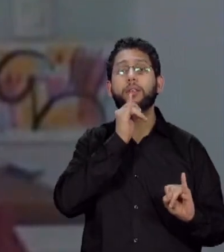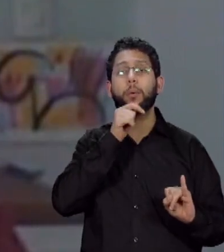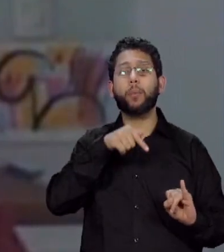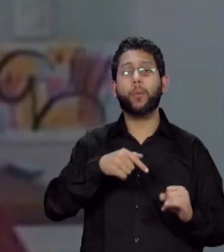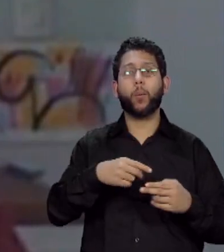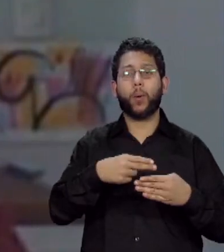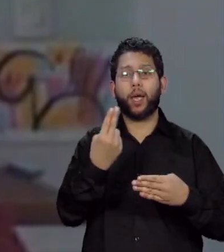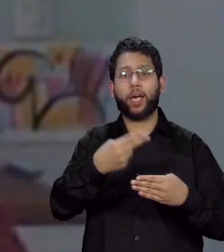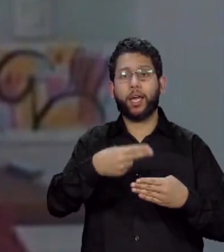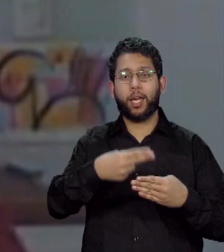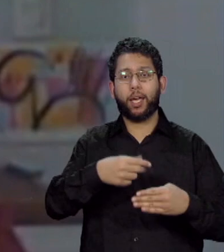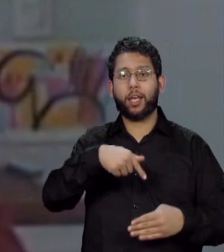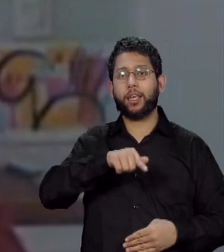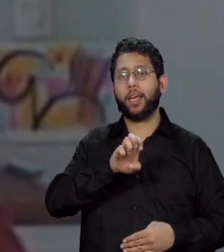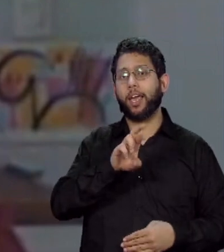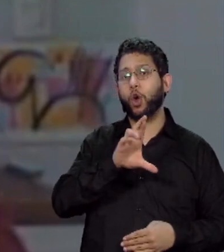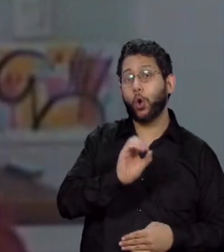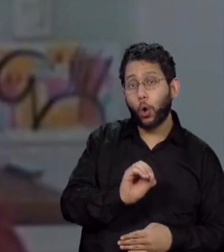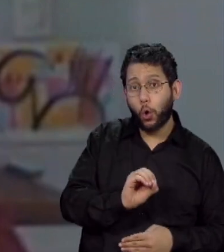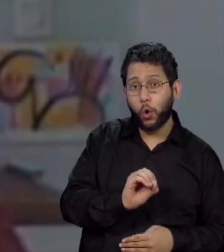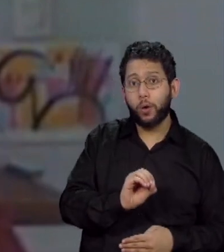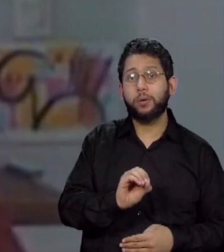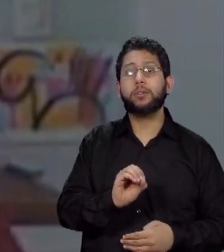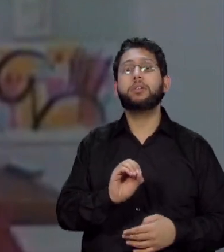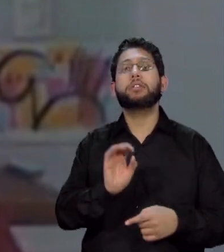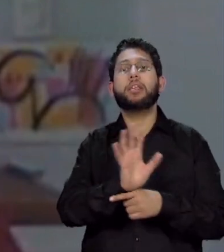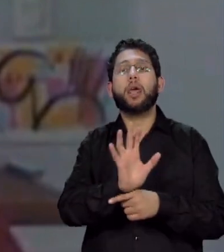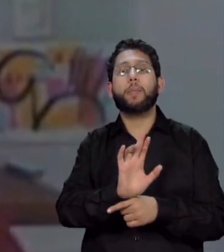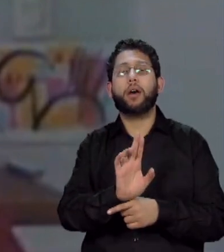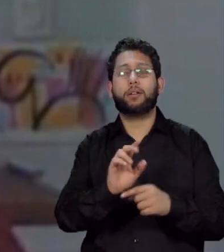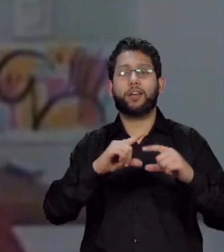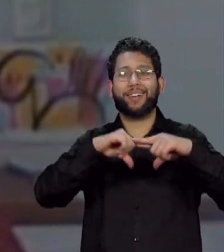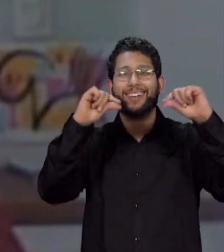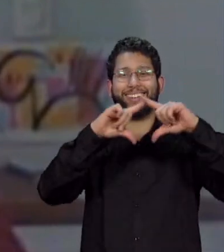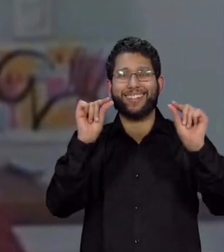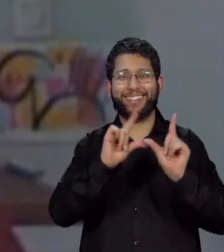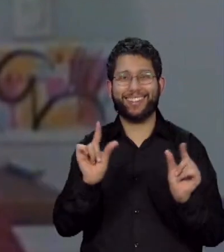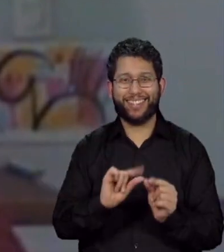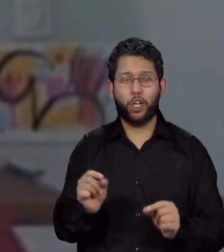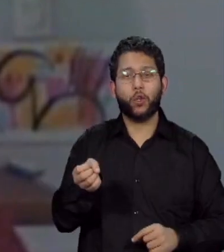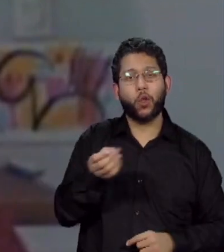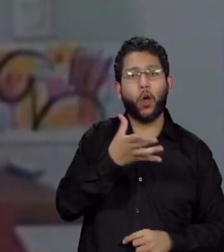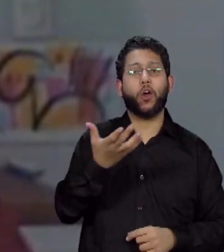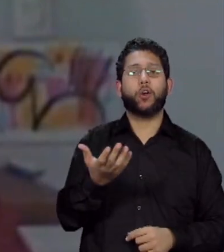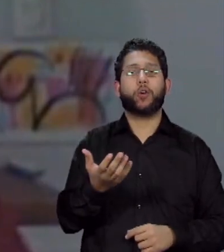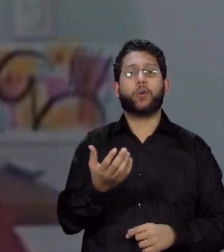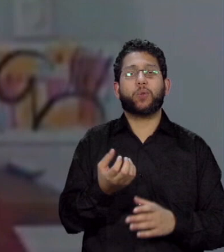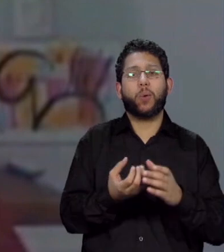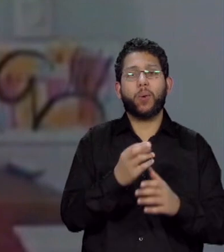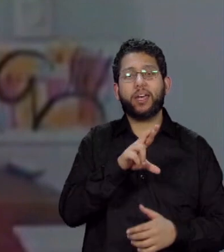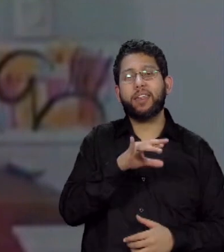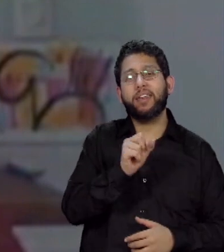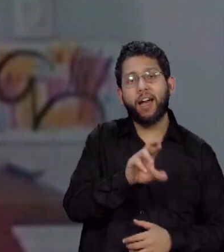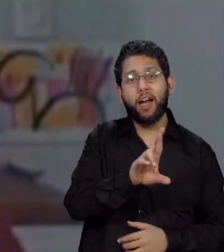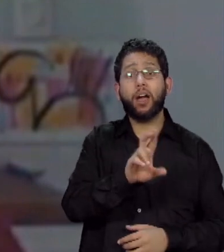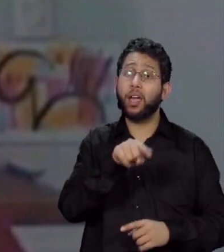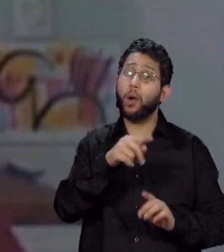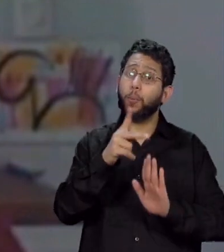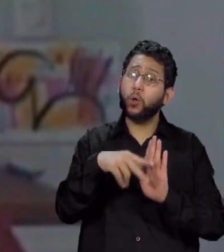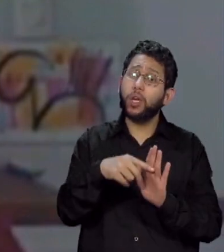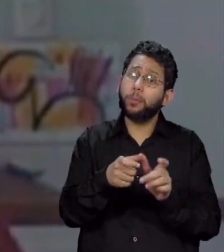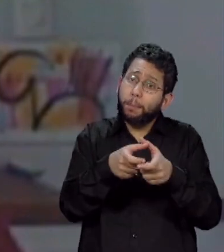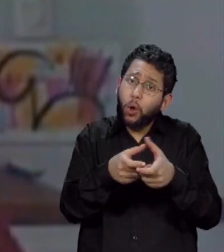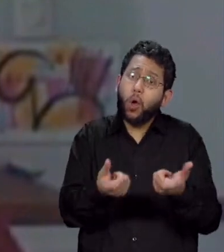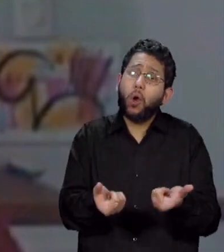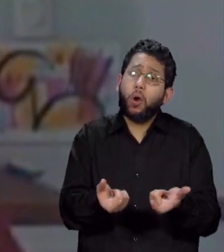como o Projeto Cinema Nosso, como o Instituto Criar, que são projetos menores,